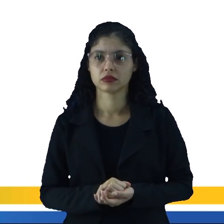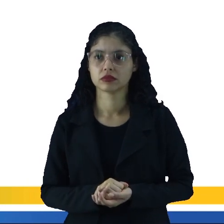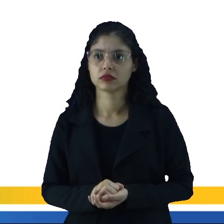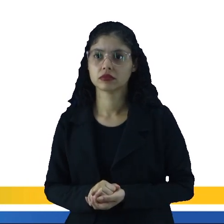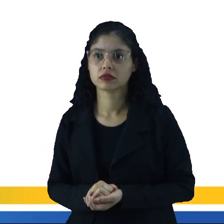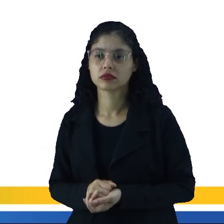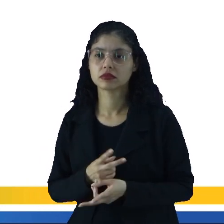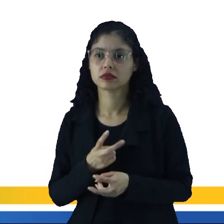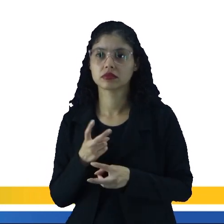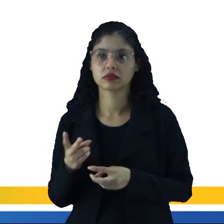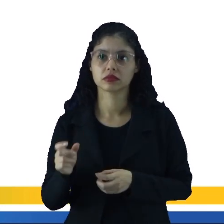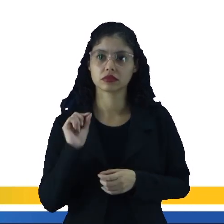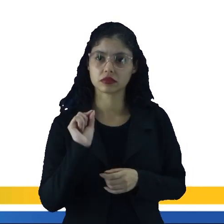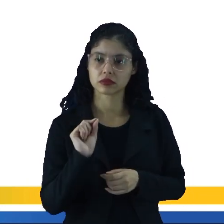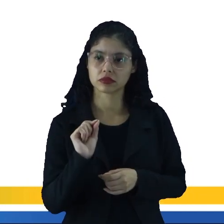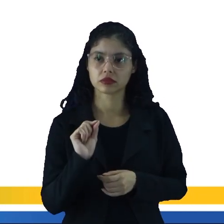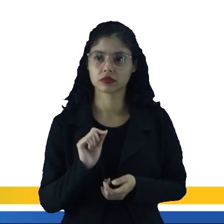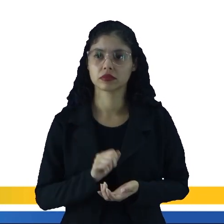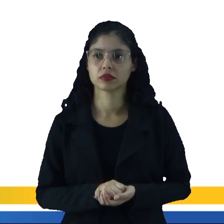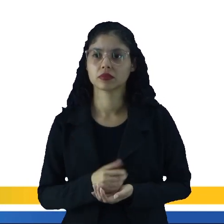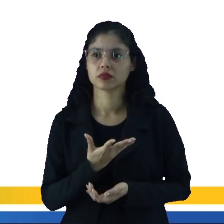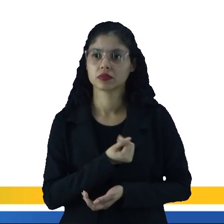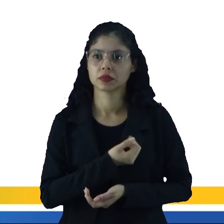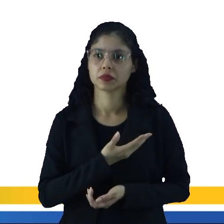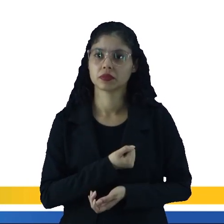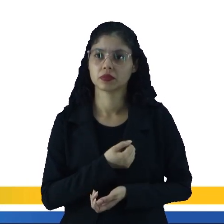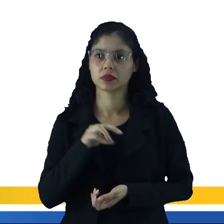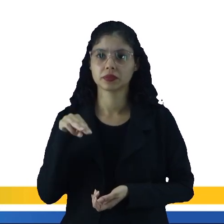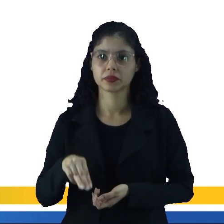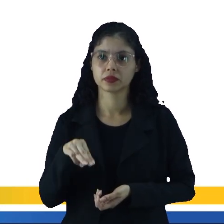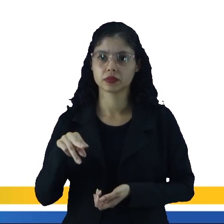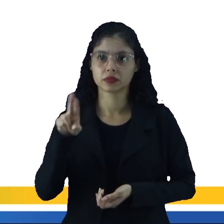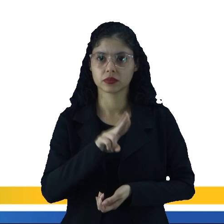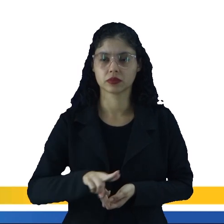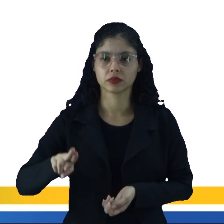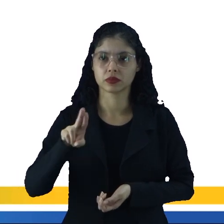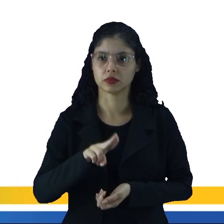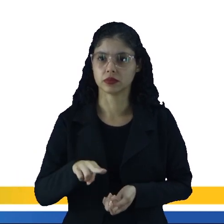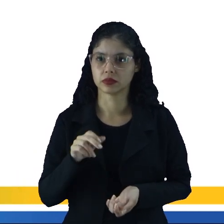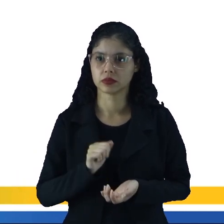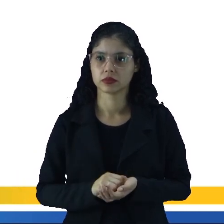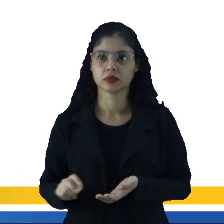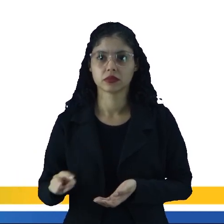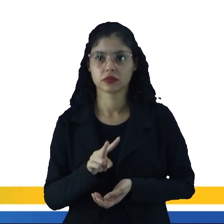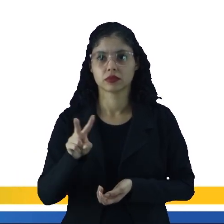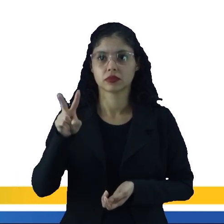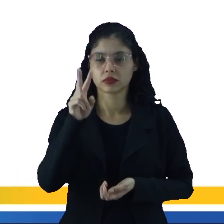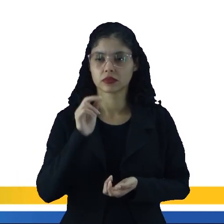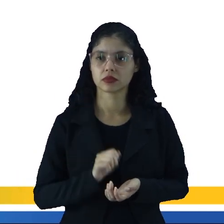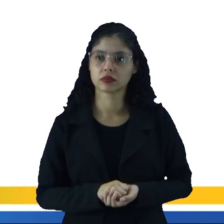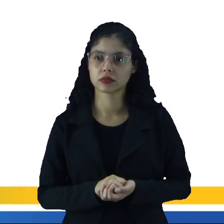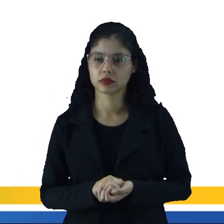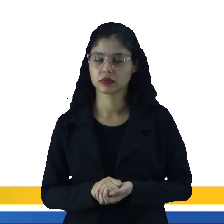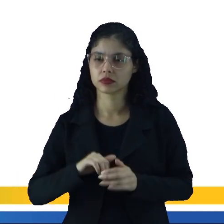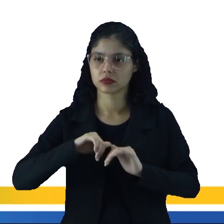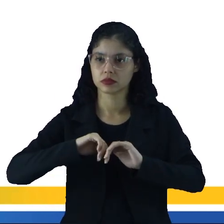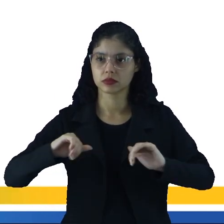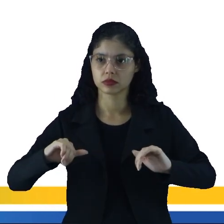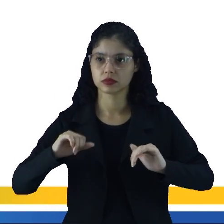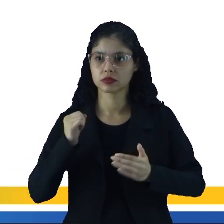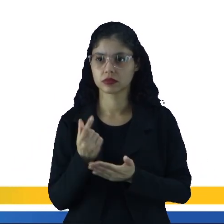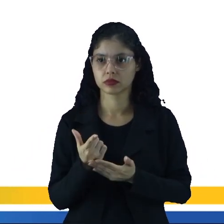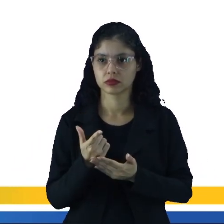fazer. Observe que a tabela com o número de minutos utilizado e o valor da conta ser